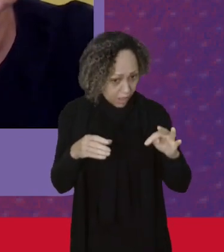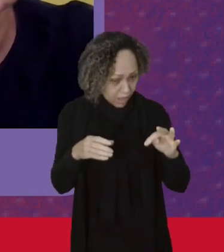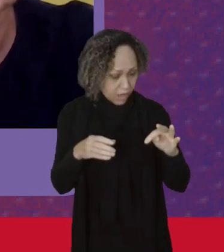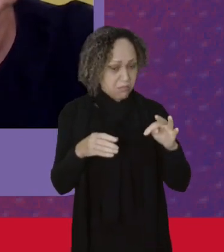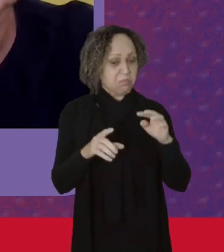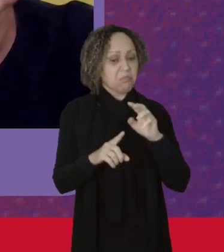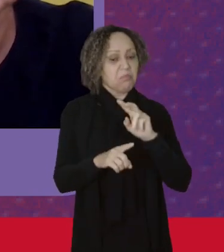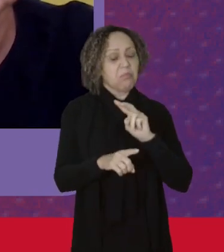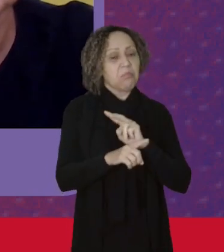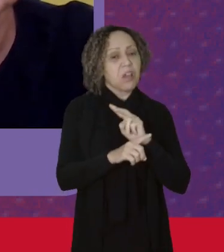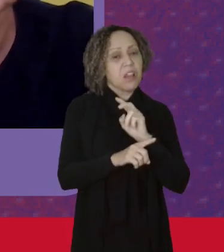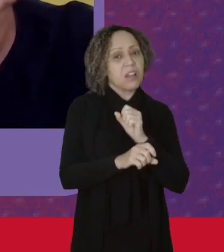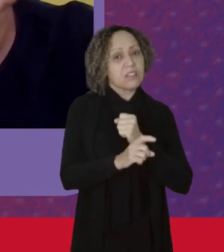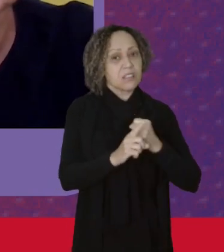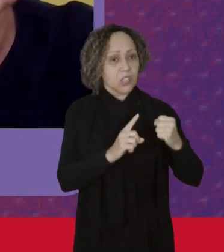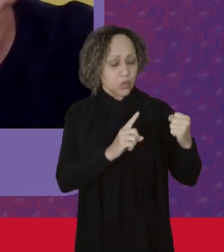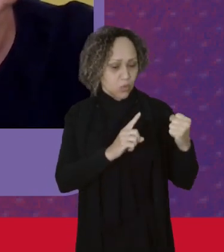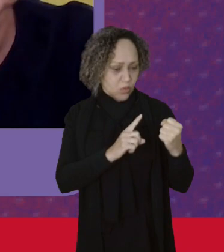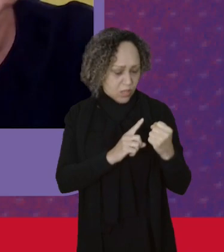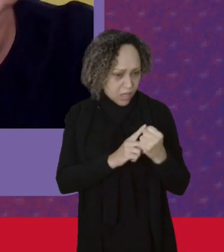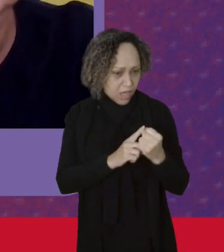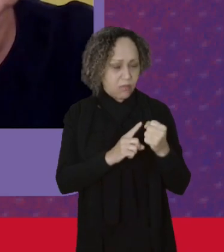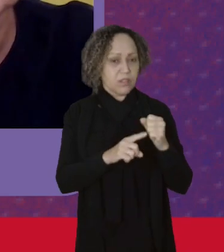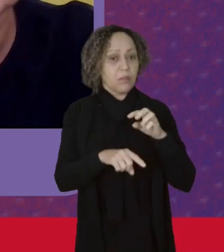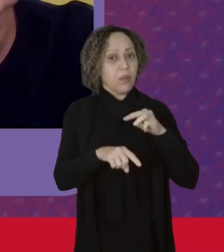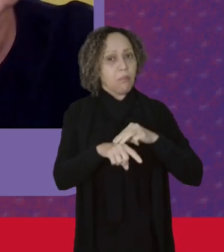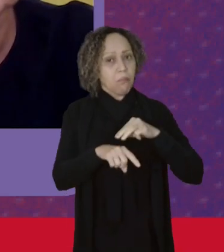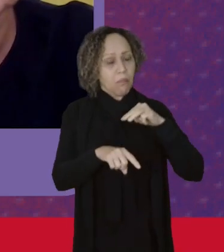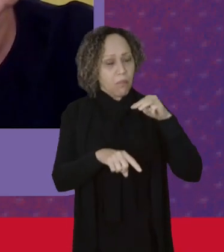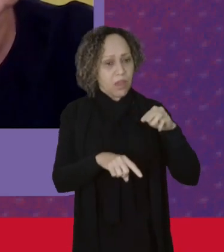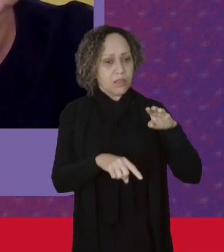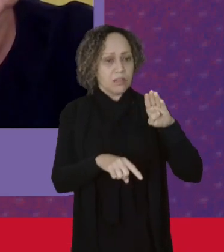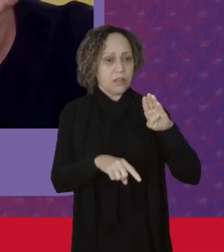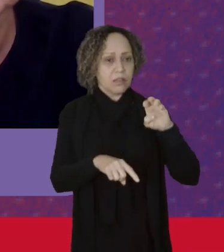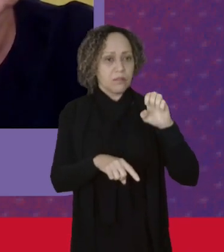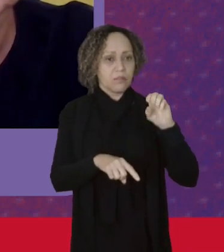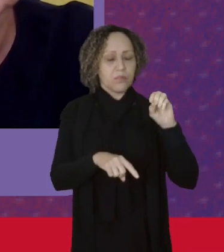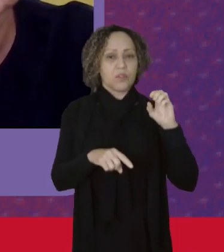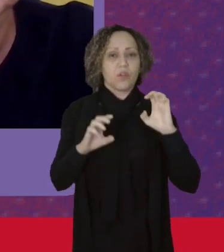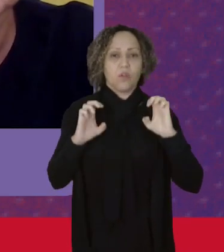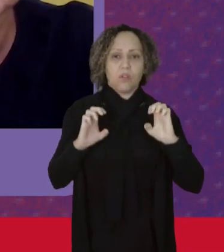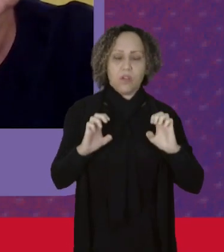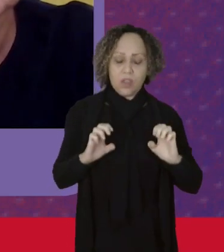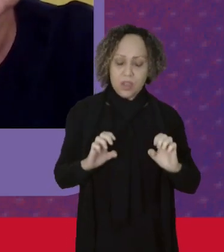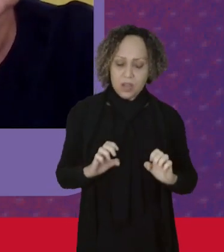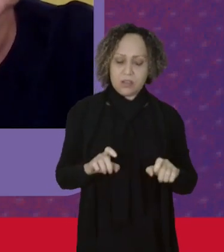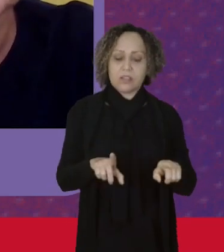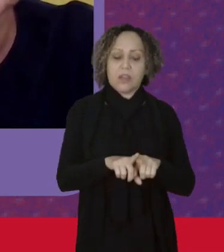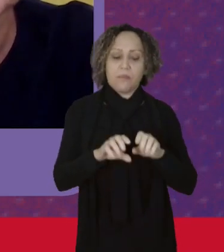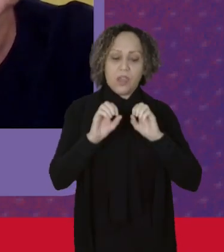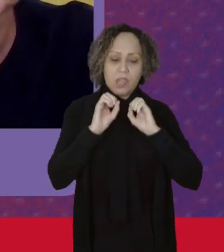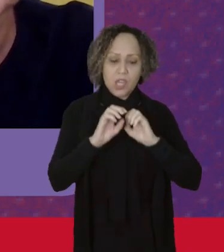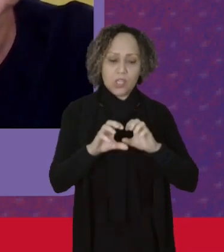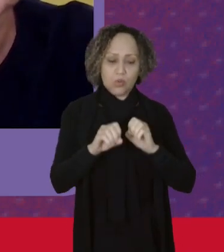e Cidadania e doutora em Bioética, e é educadora popular.